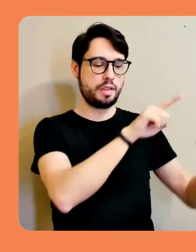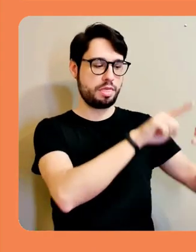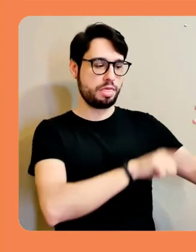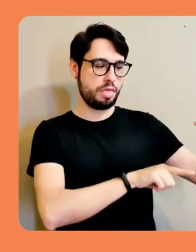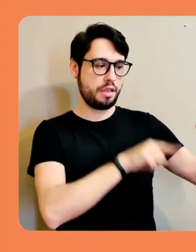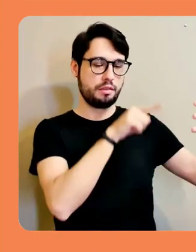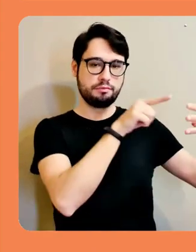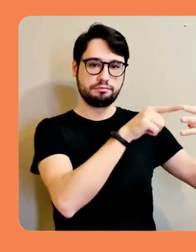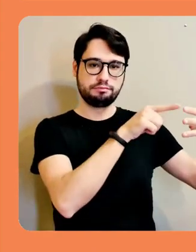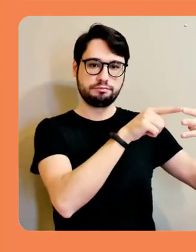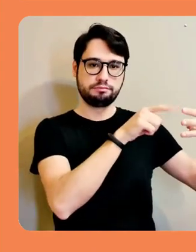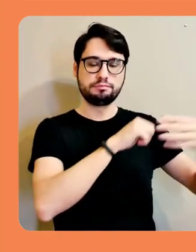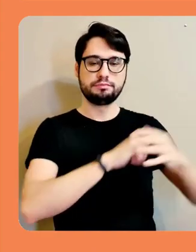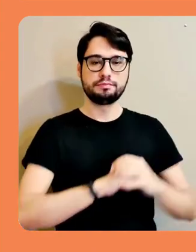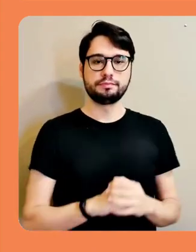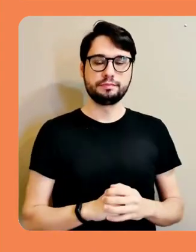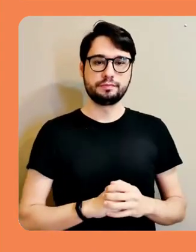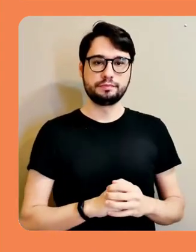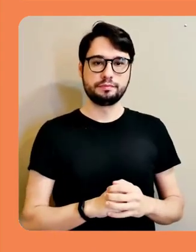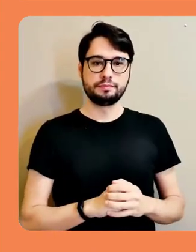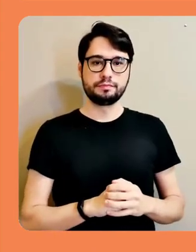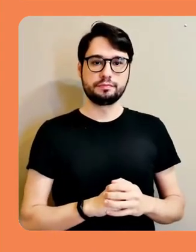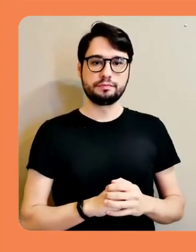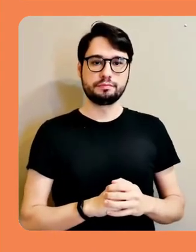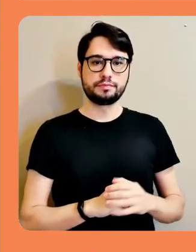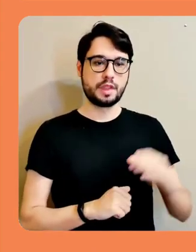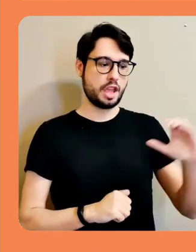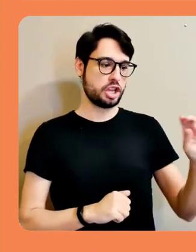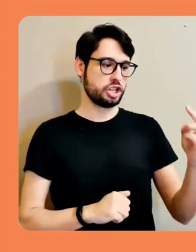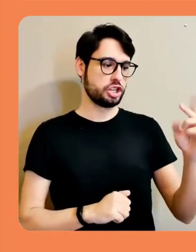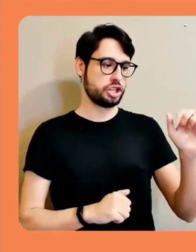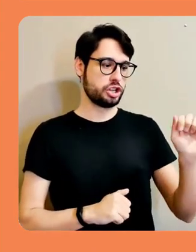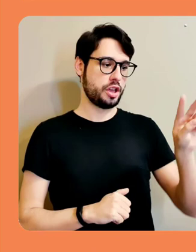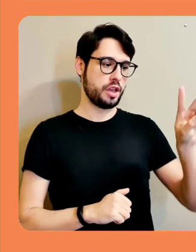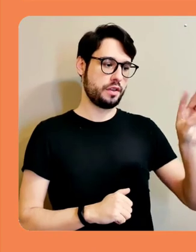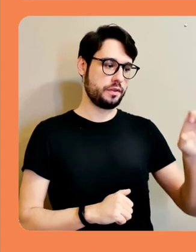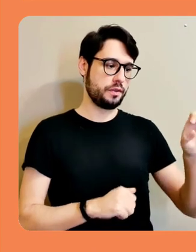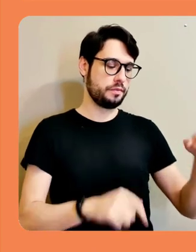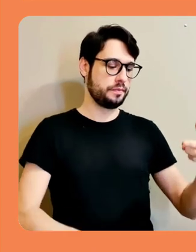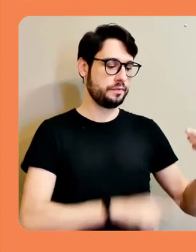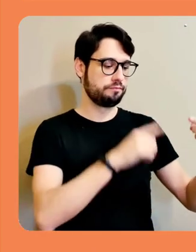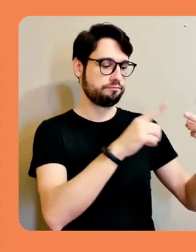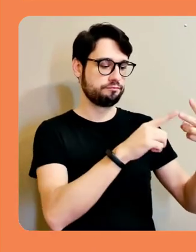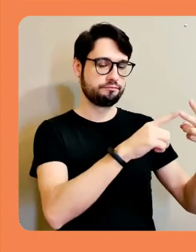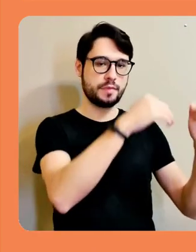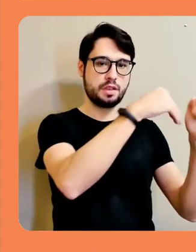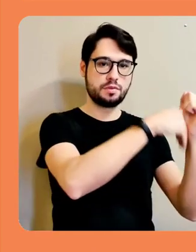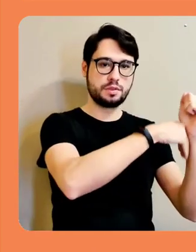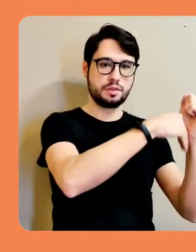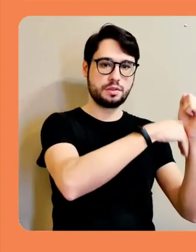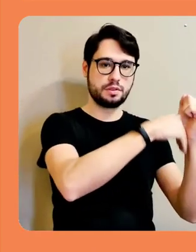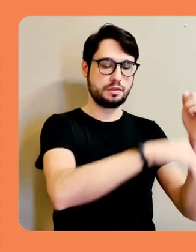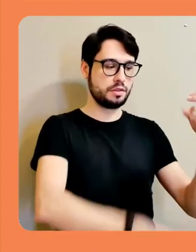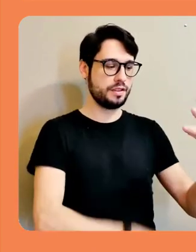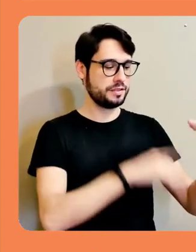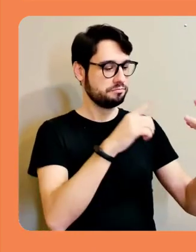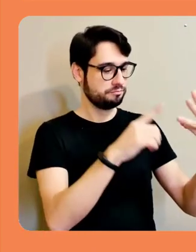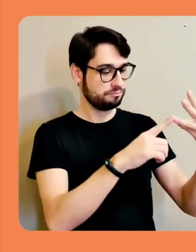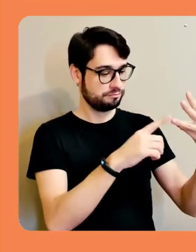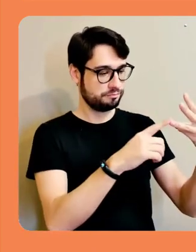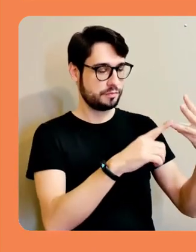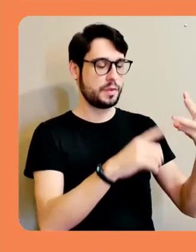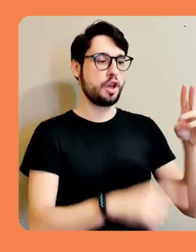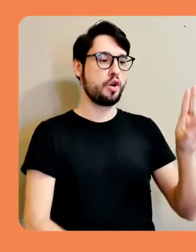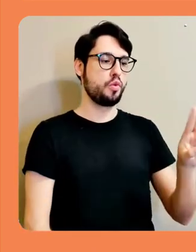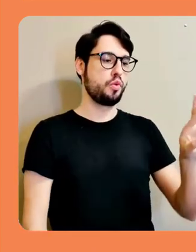vejam quando eu clico em UTI ele me mostra três Campos um Quer a